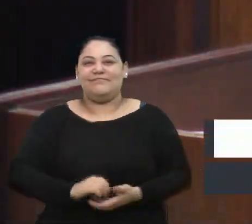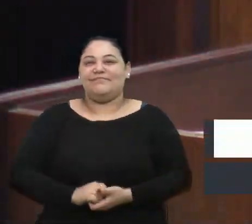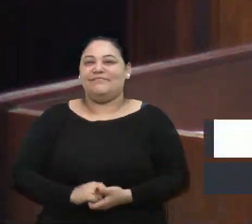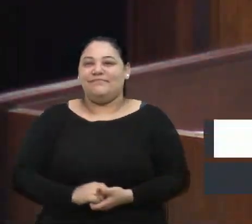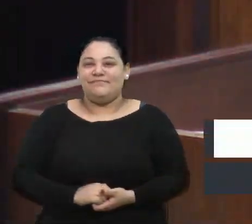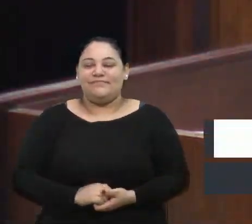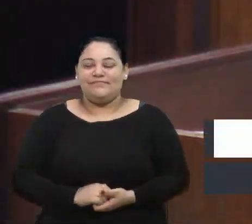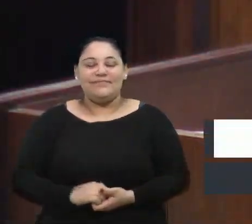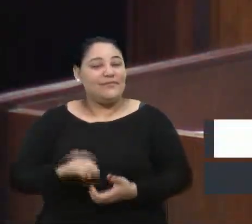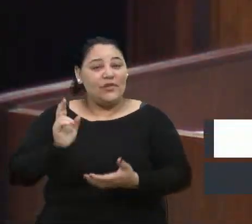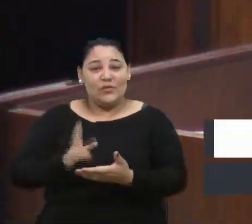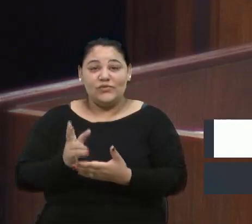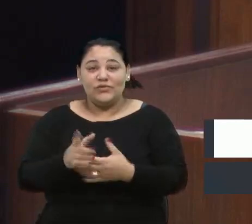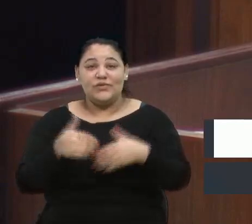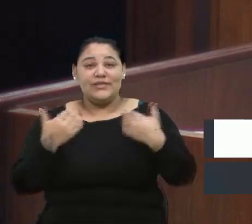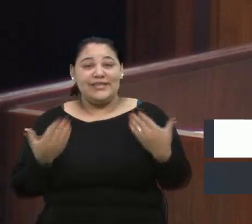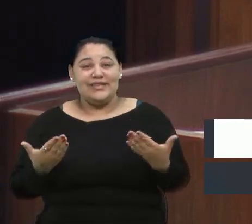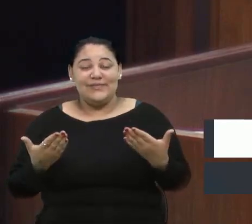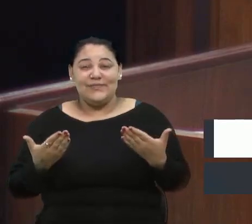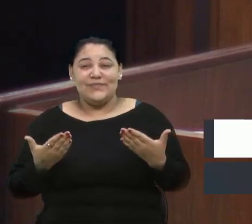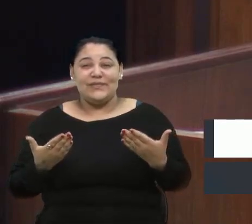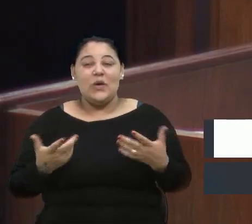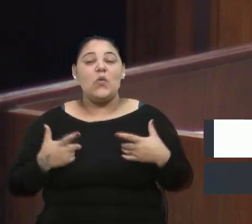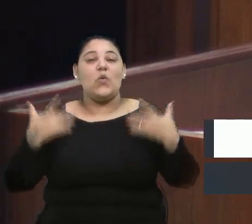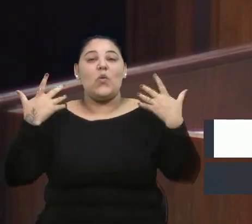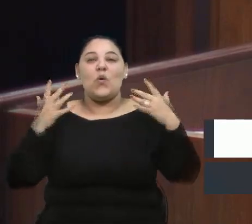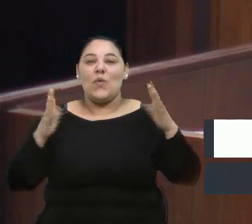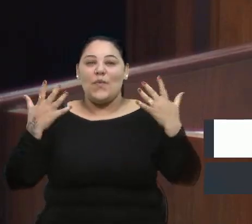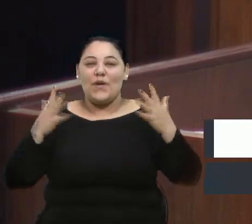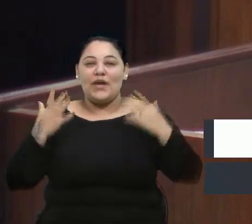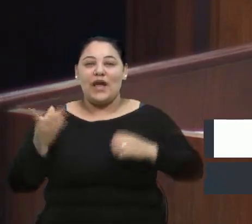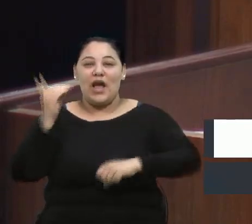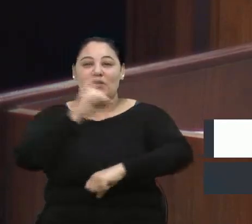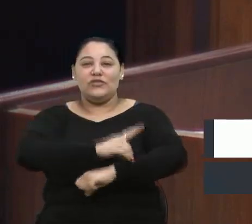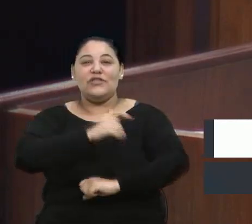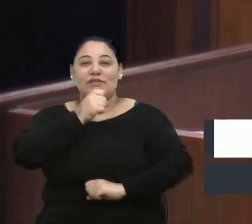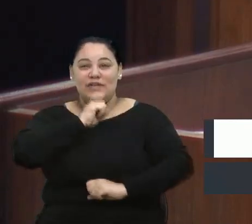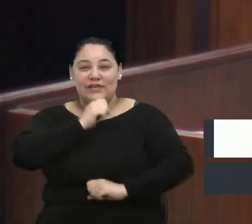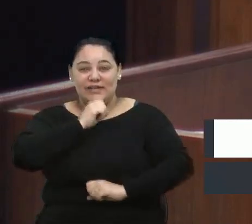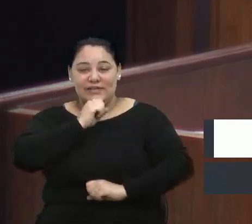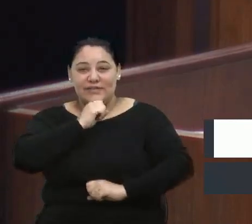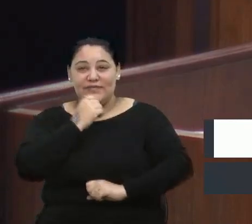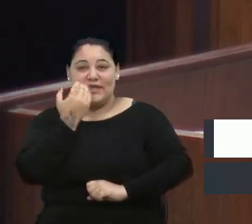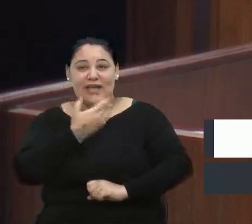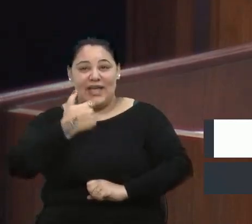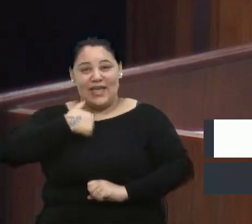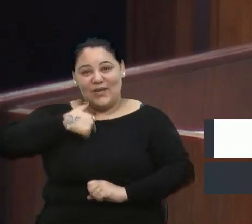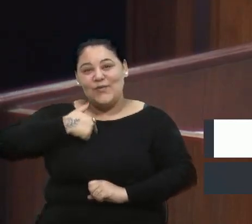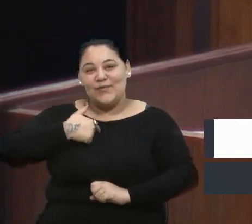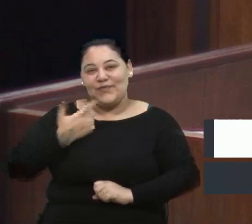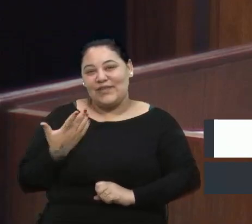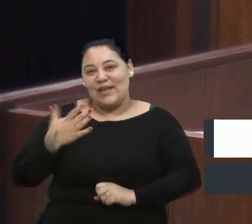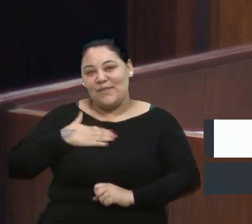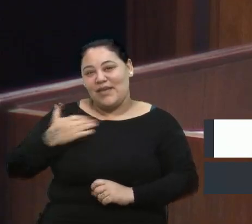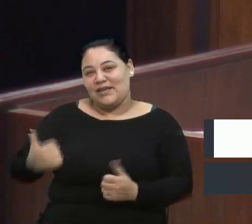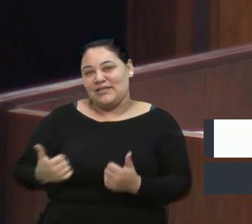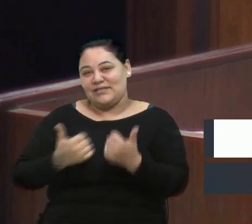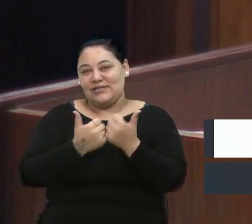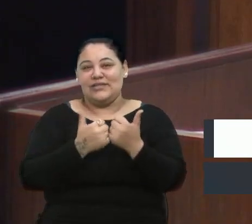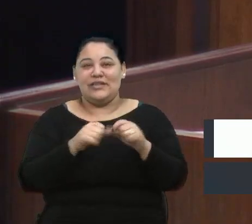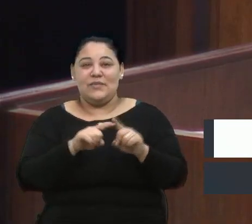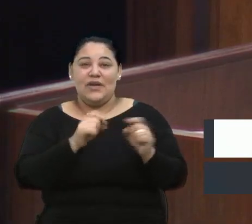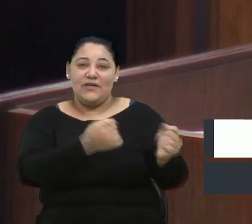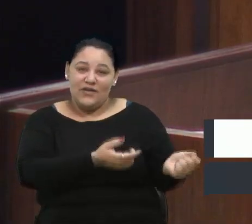Dando sequência, em comemoração ao Dia do Idoso, esse vereador e a minha assessoria fomos